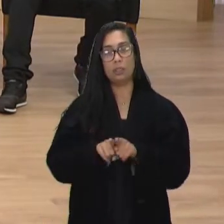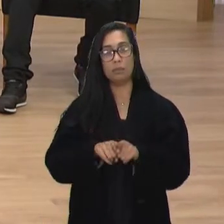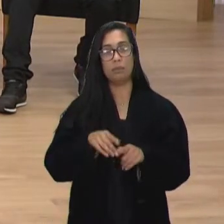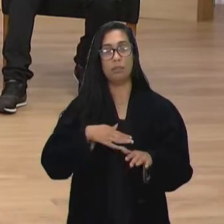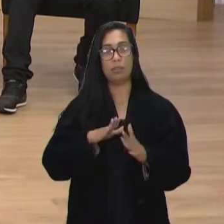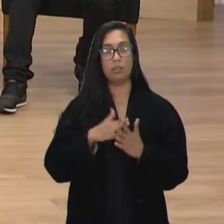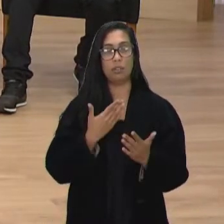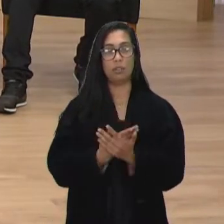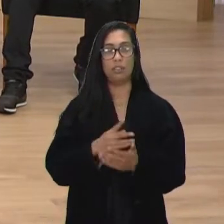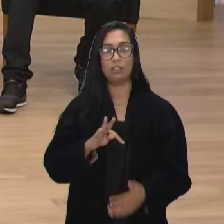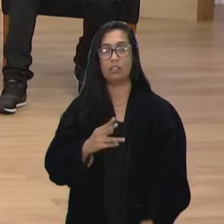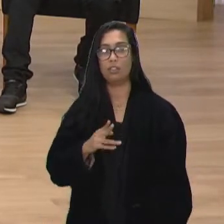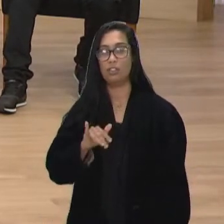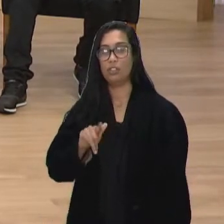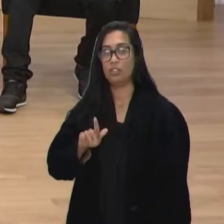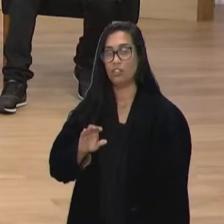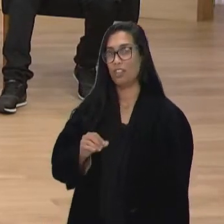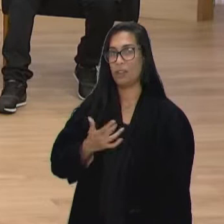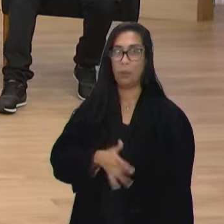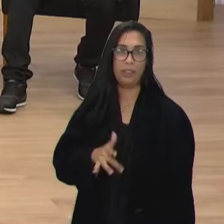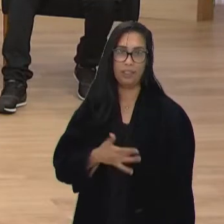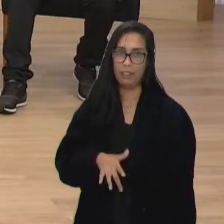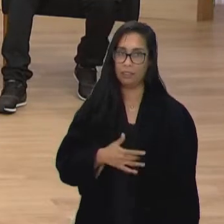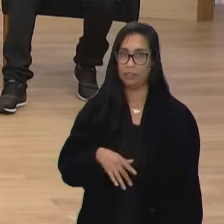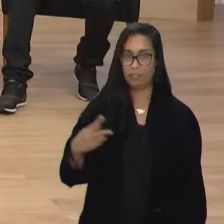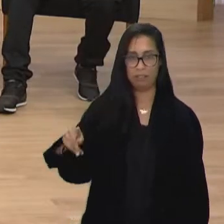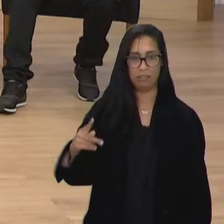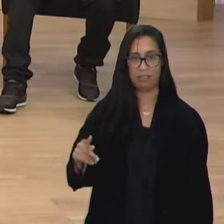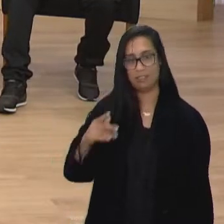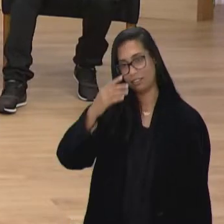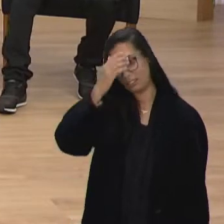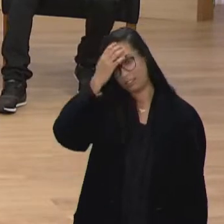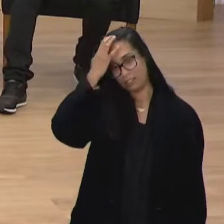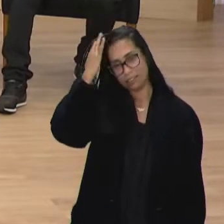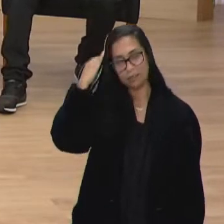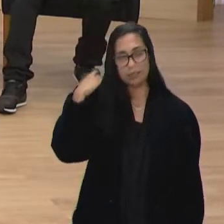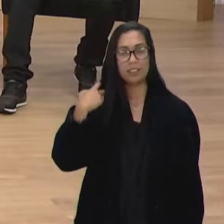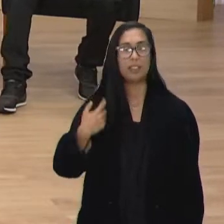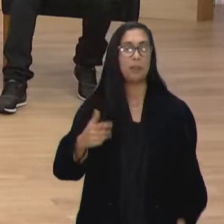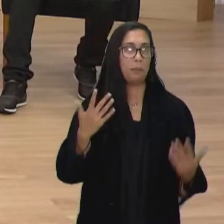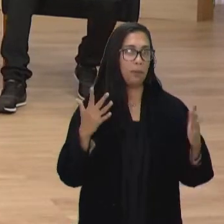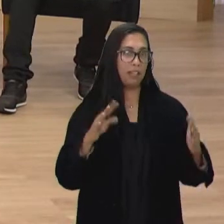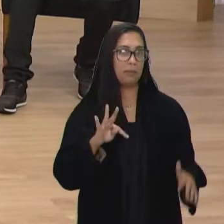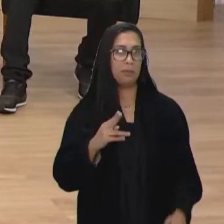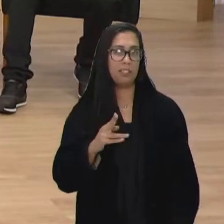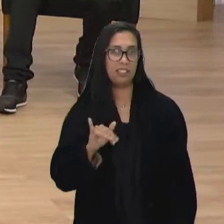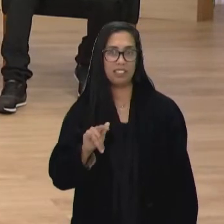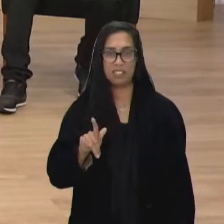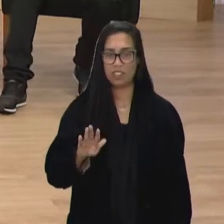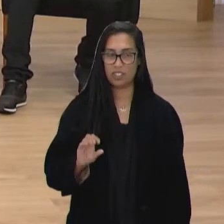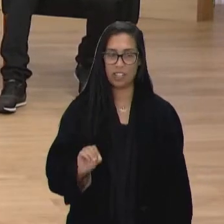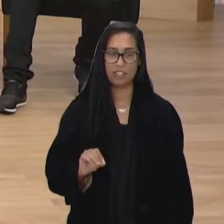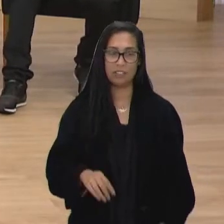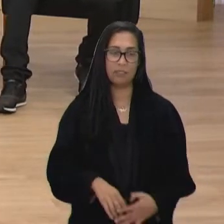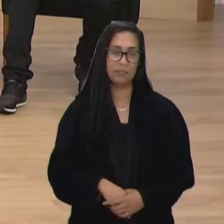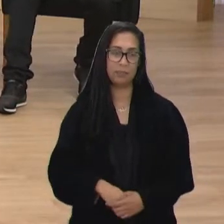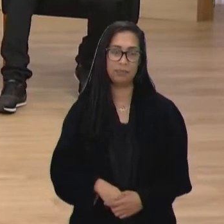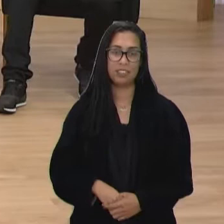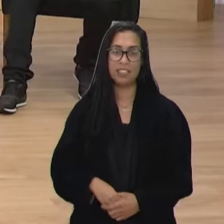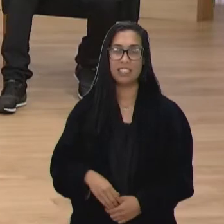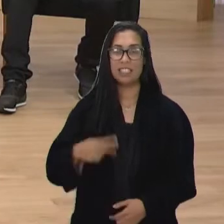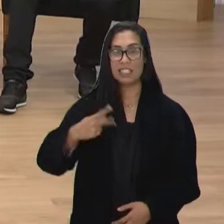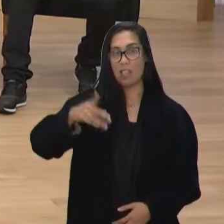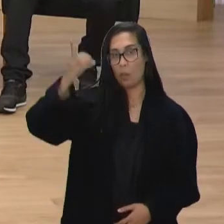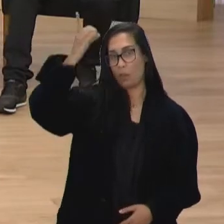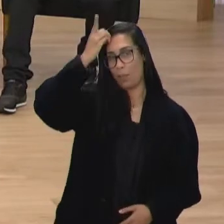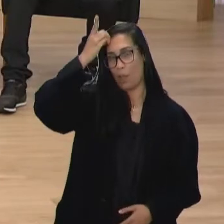Thiago, sobrou tudo pro Thiago, coitado. Aí, Thiago, parabéns, Thiago. A gente fica contente com os seus dons e poder